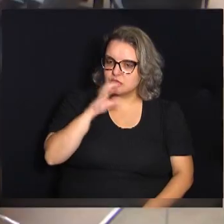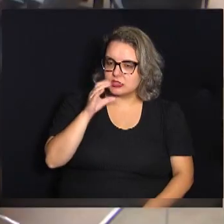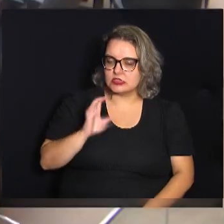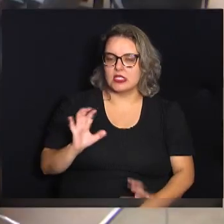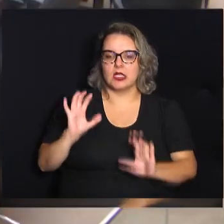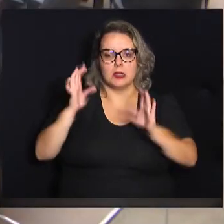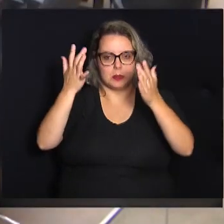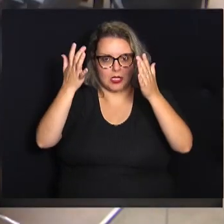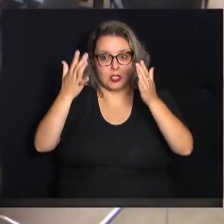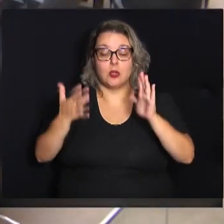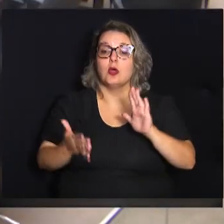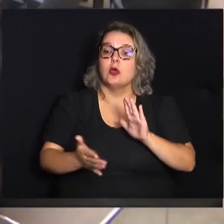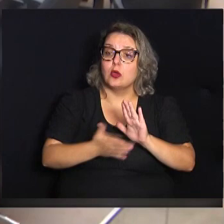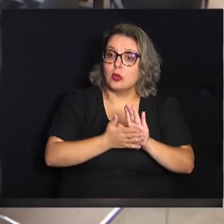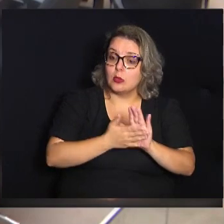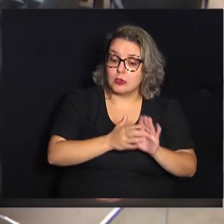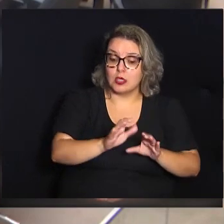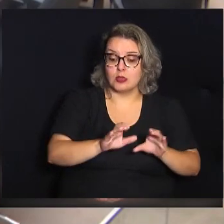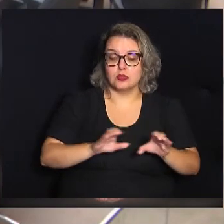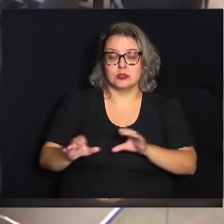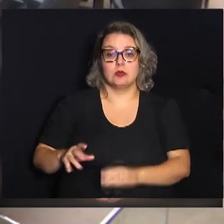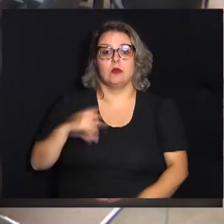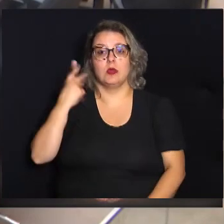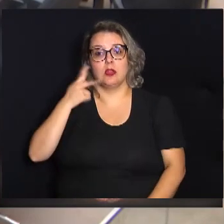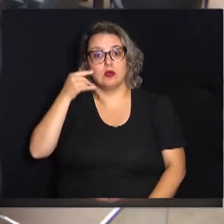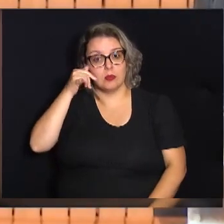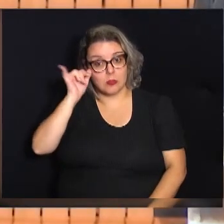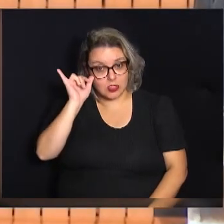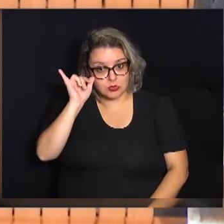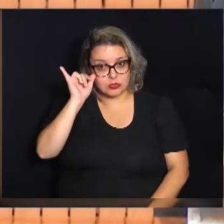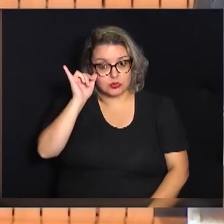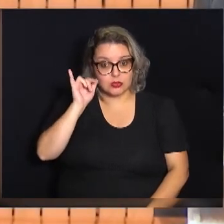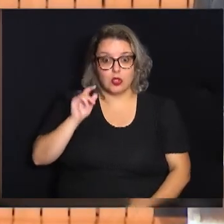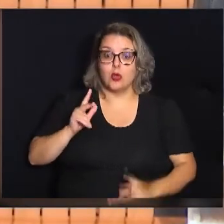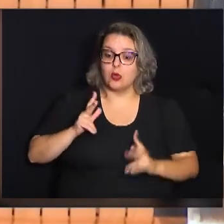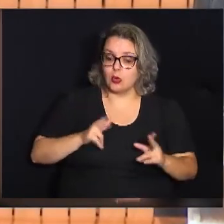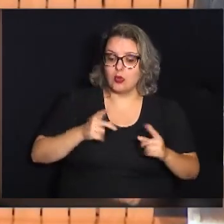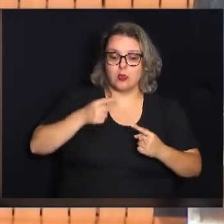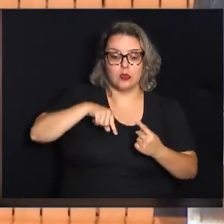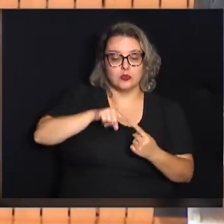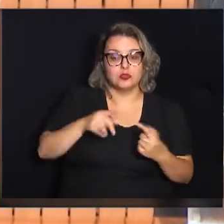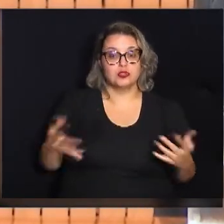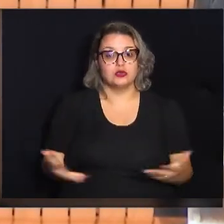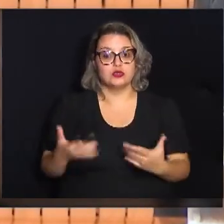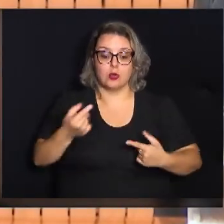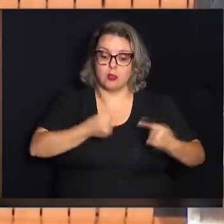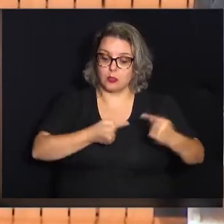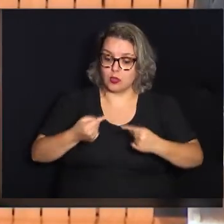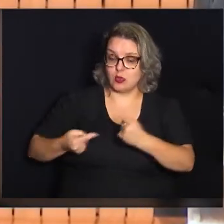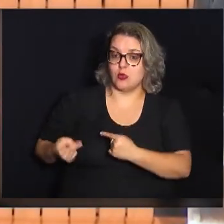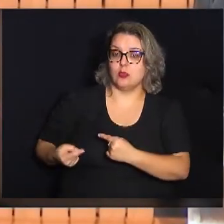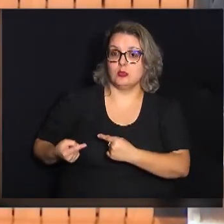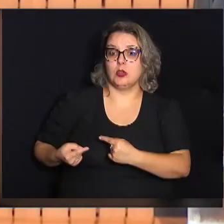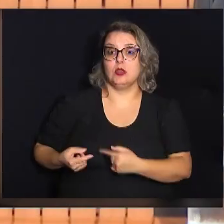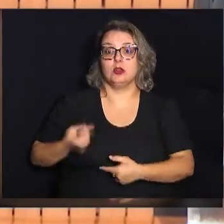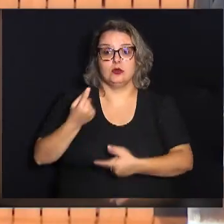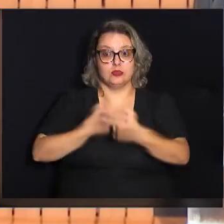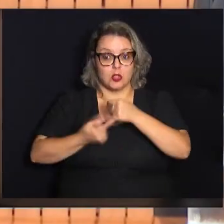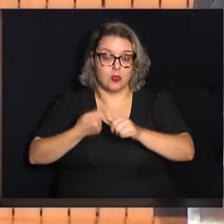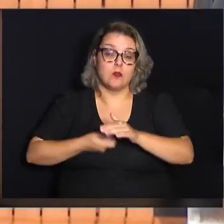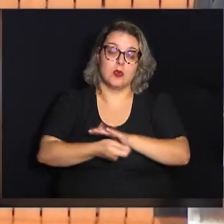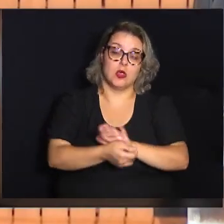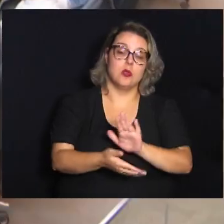Emergência Climática. Uma proposta coordenada pelo vereador Paulo Búfalo, com o objetivo de promover debates e